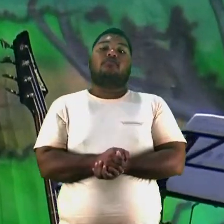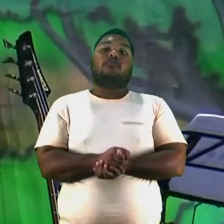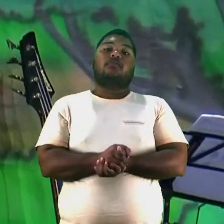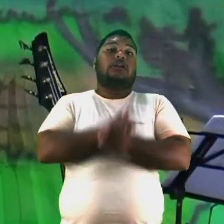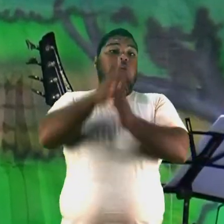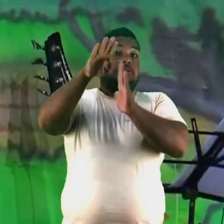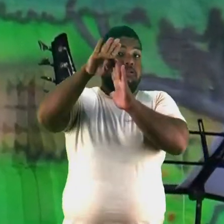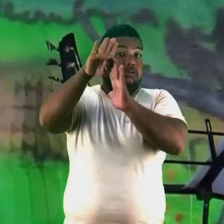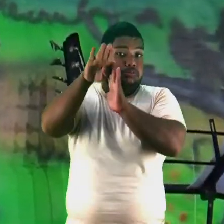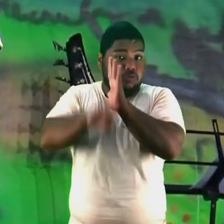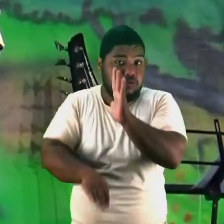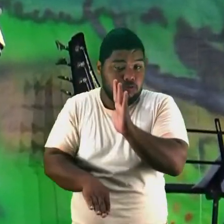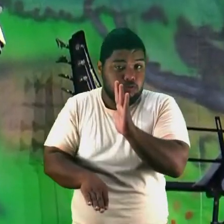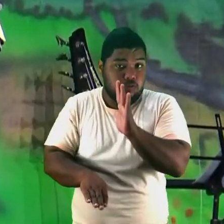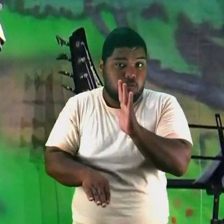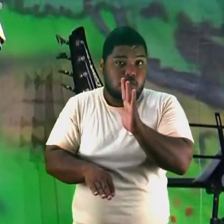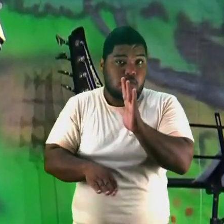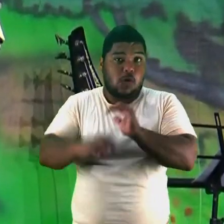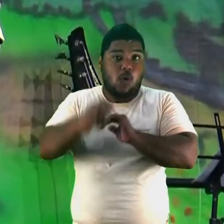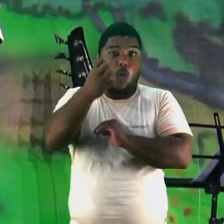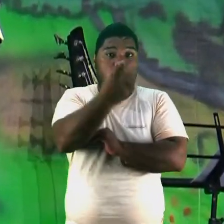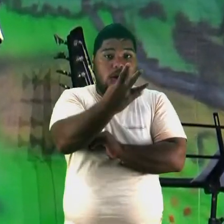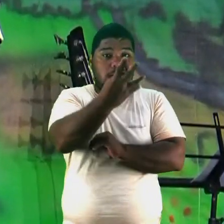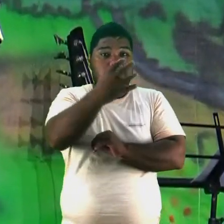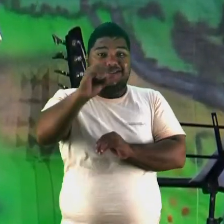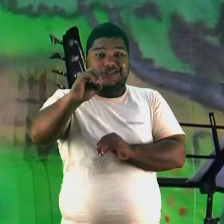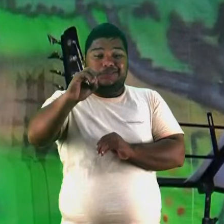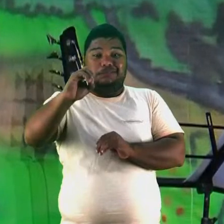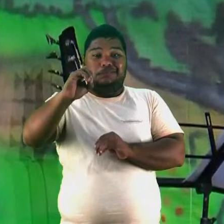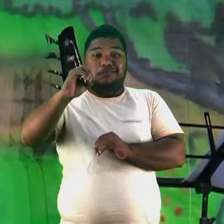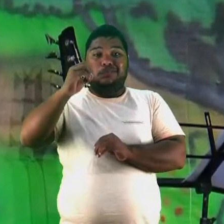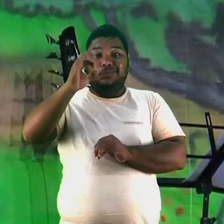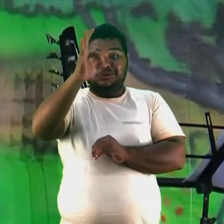Diminuiu em 40% os problemas